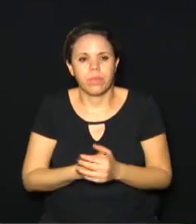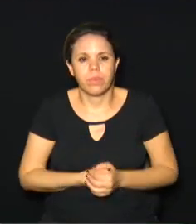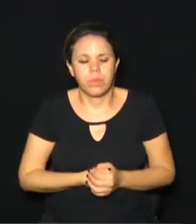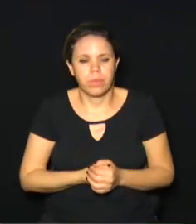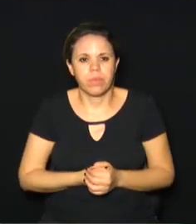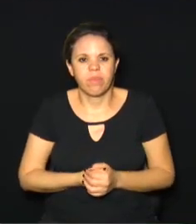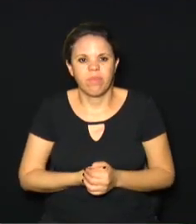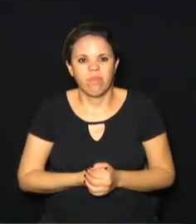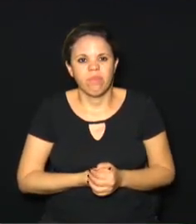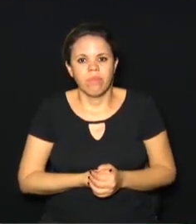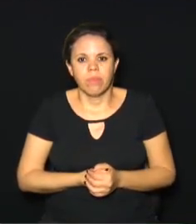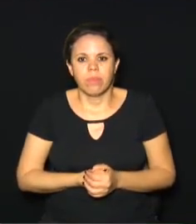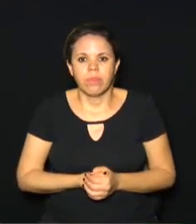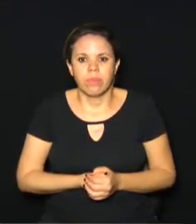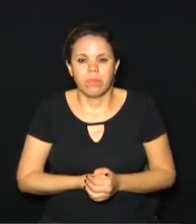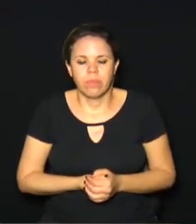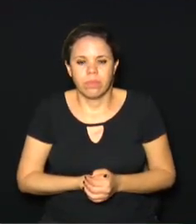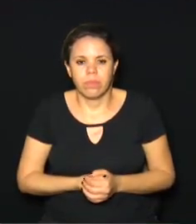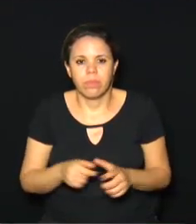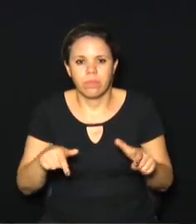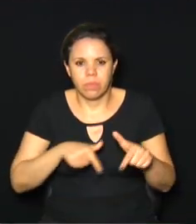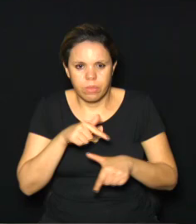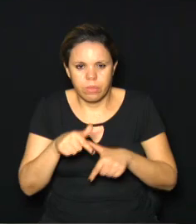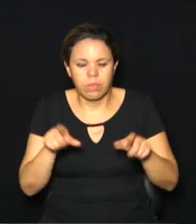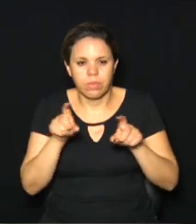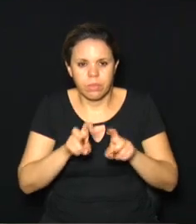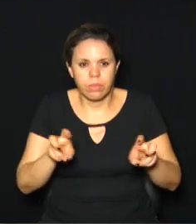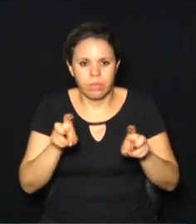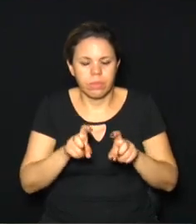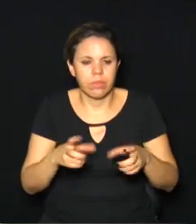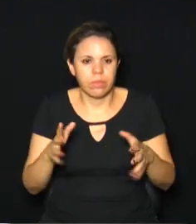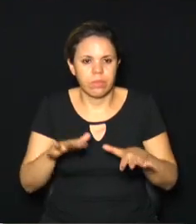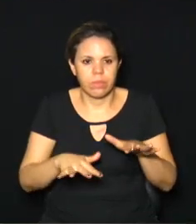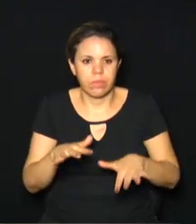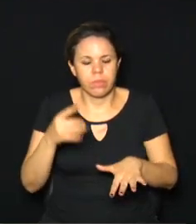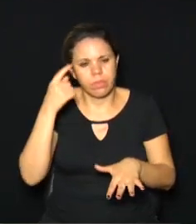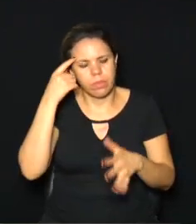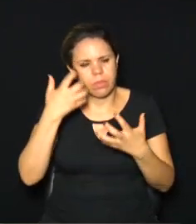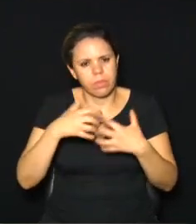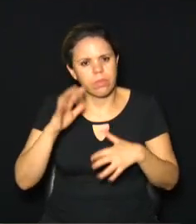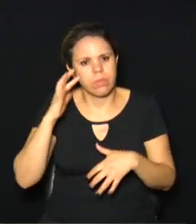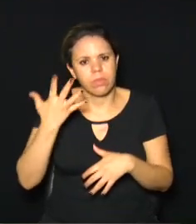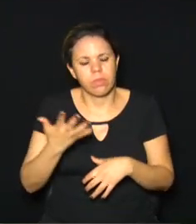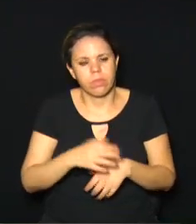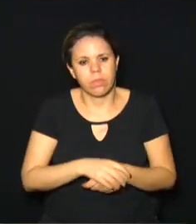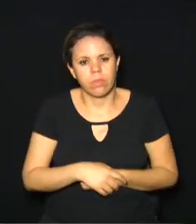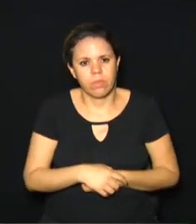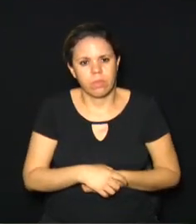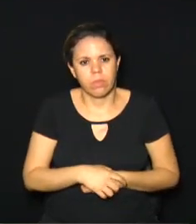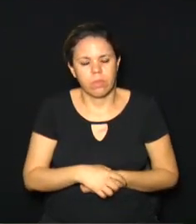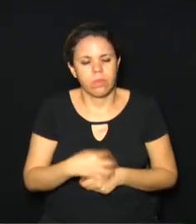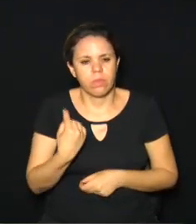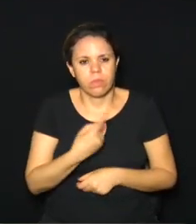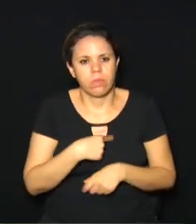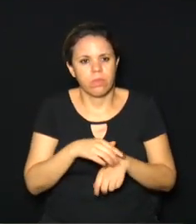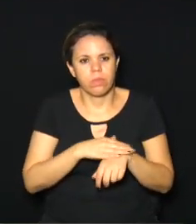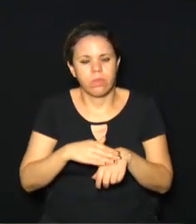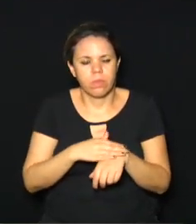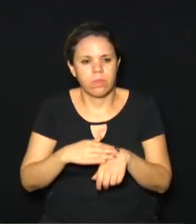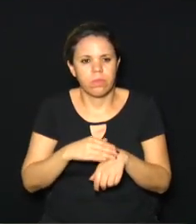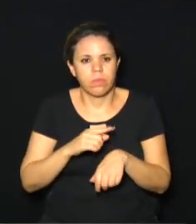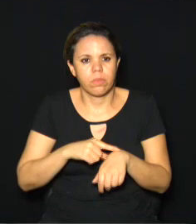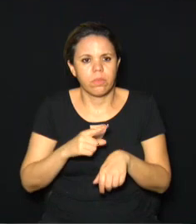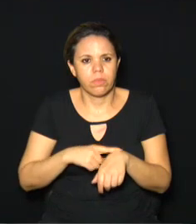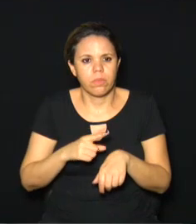um trabalho virtual muitas vezes e de repente pensar numa solução, como nós estávamos comentando agora há pouco,